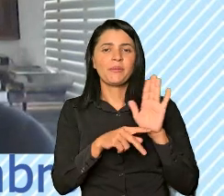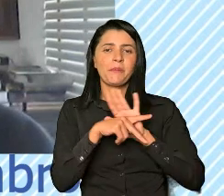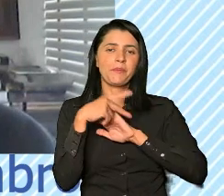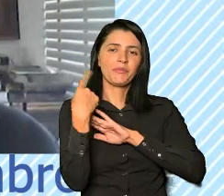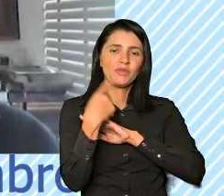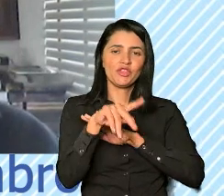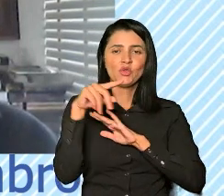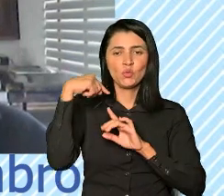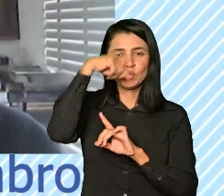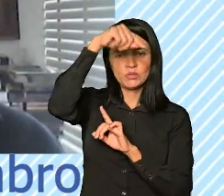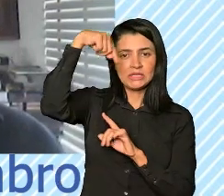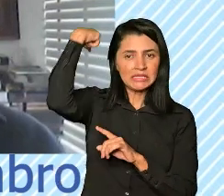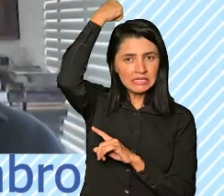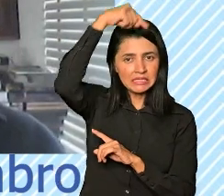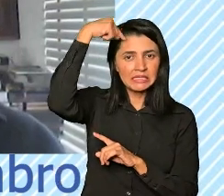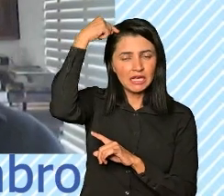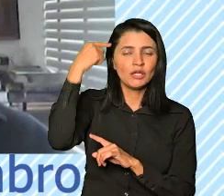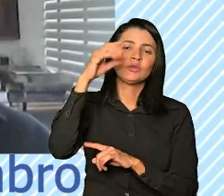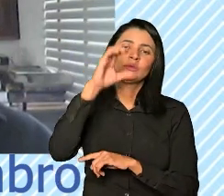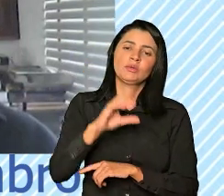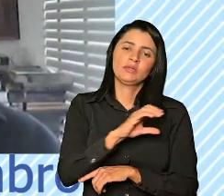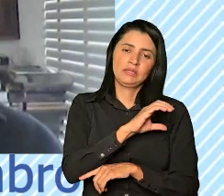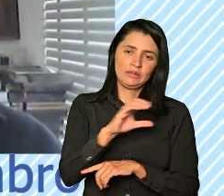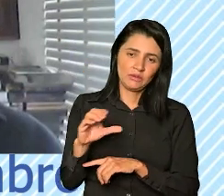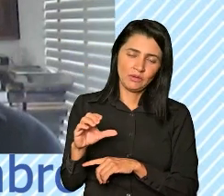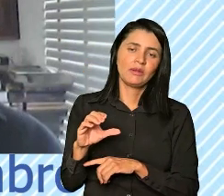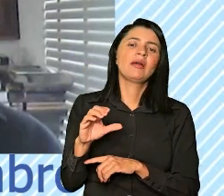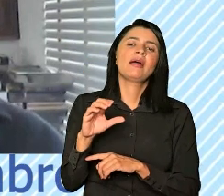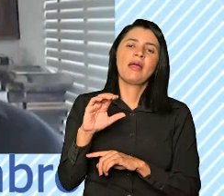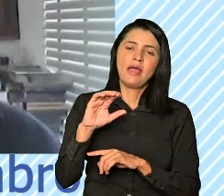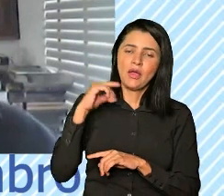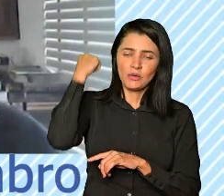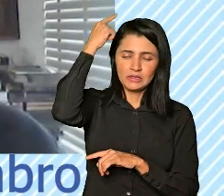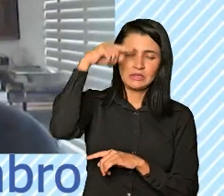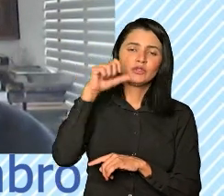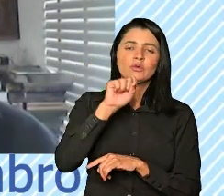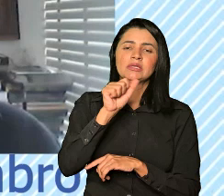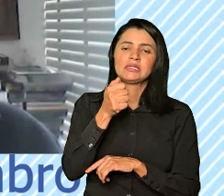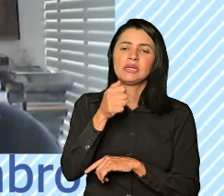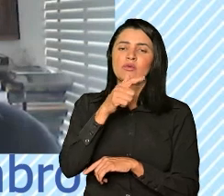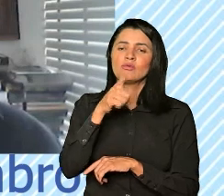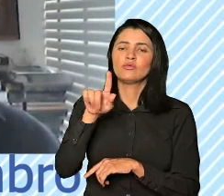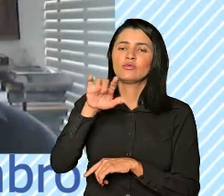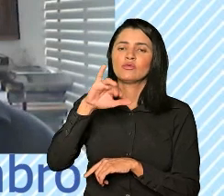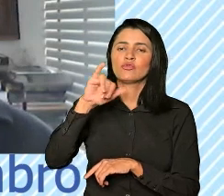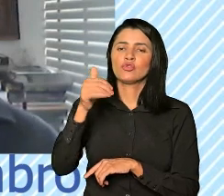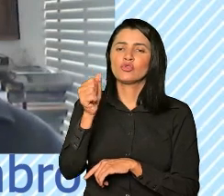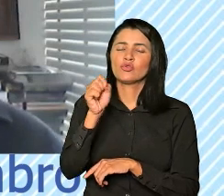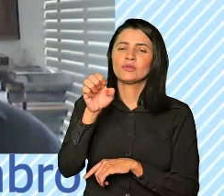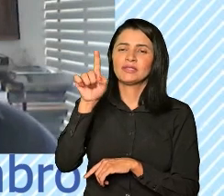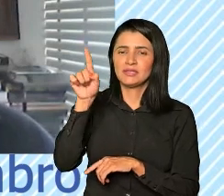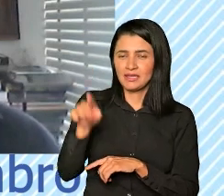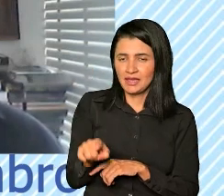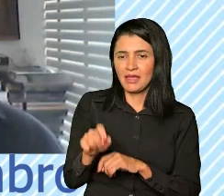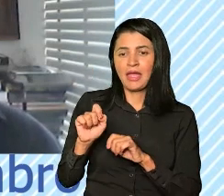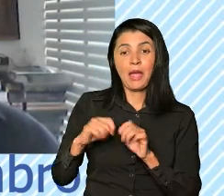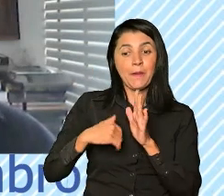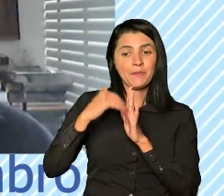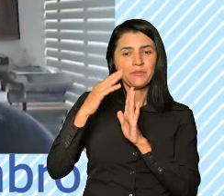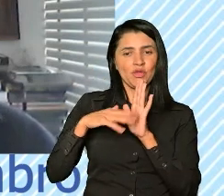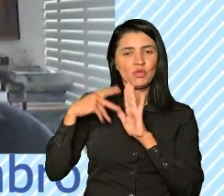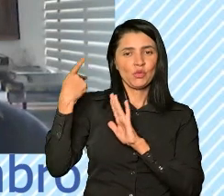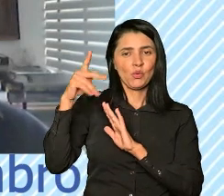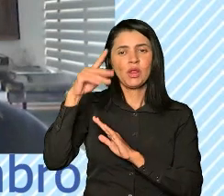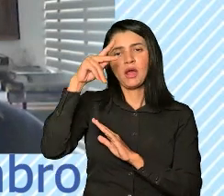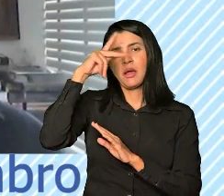santo católico, que é o nosso padroeiro do Ceará, São José. Essa é uma pintura cusquenha, né? Que eu trouxe de Cusco, do